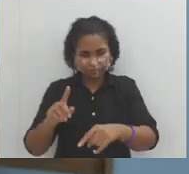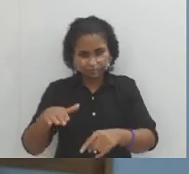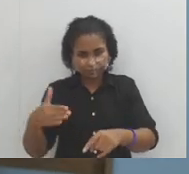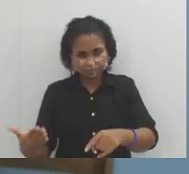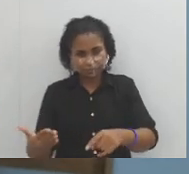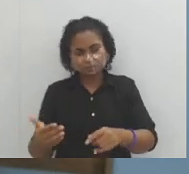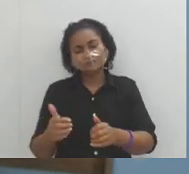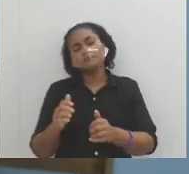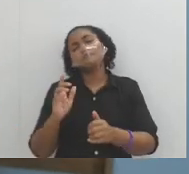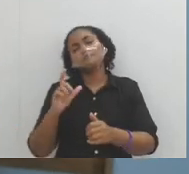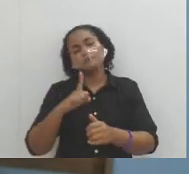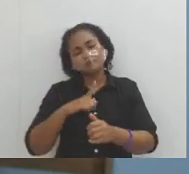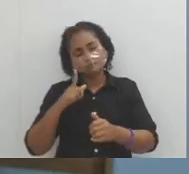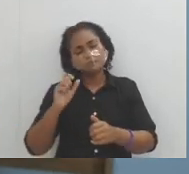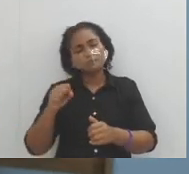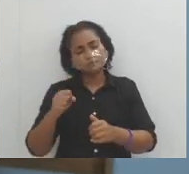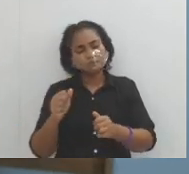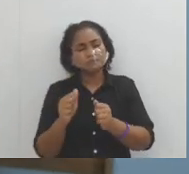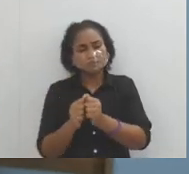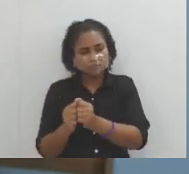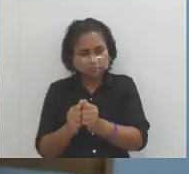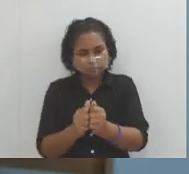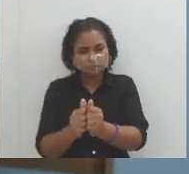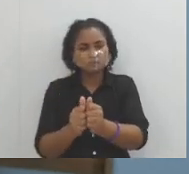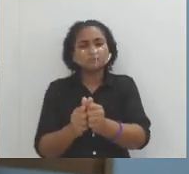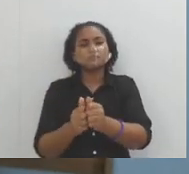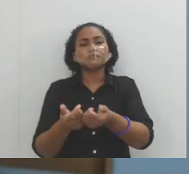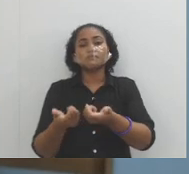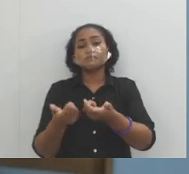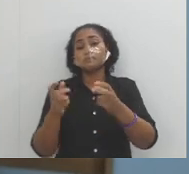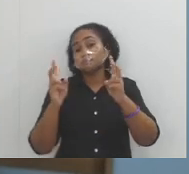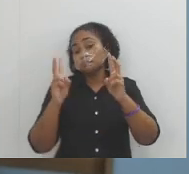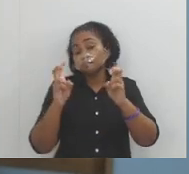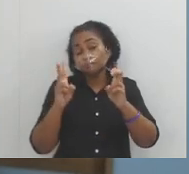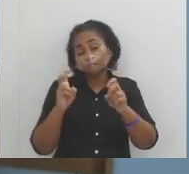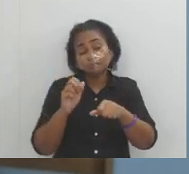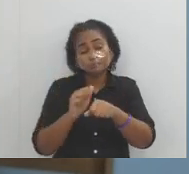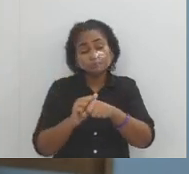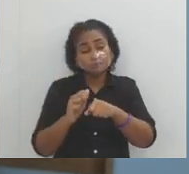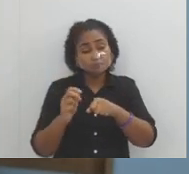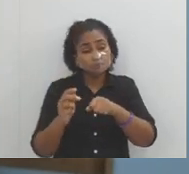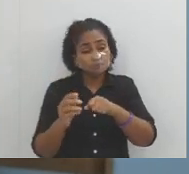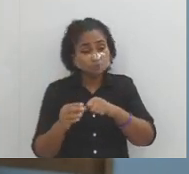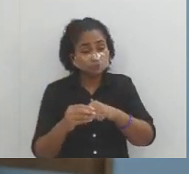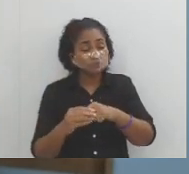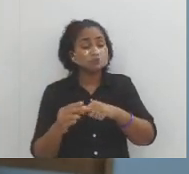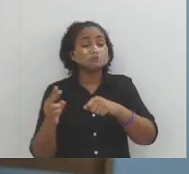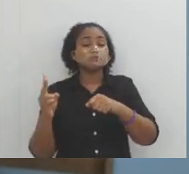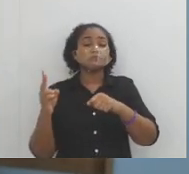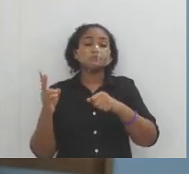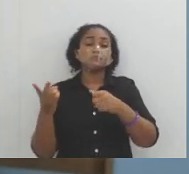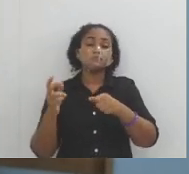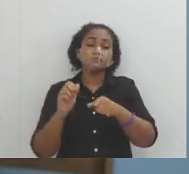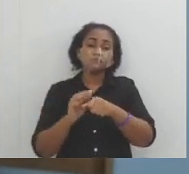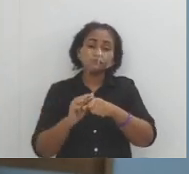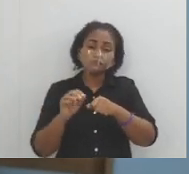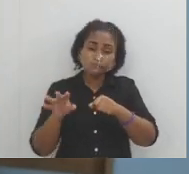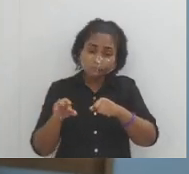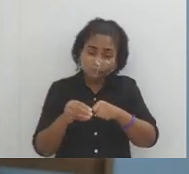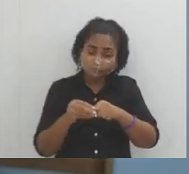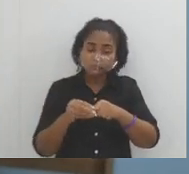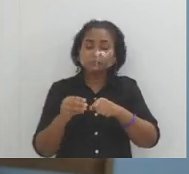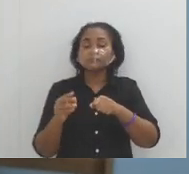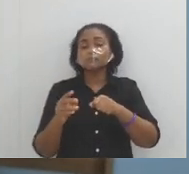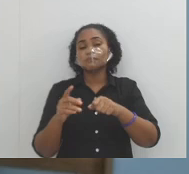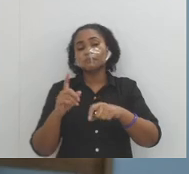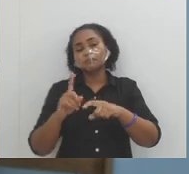de companhia, tem adjunto adverbial de assunto, tem adjunto adverbial de instrumento, adjunto adverbial também